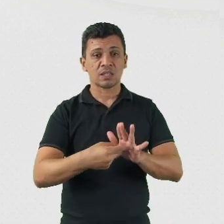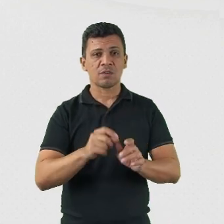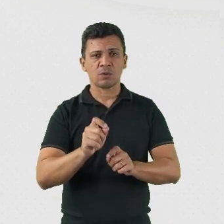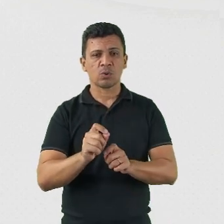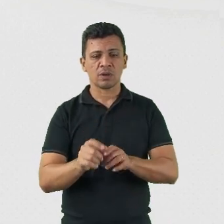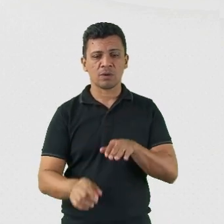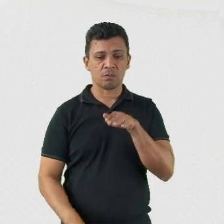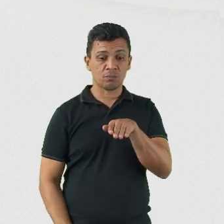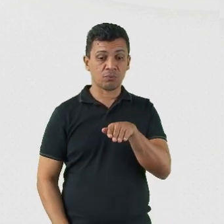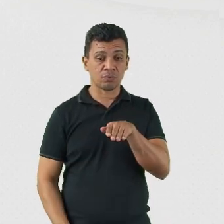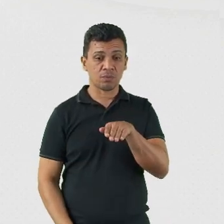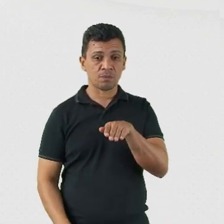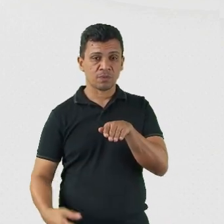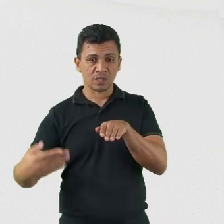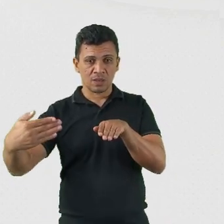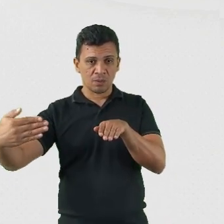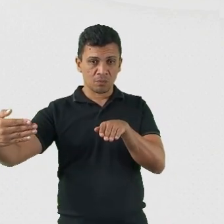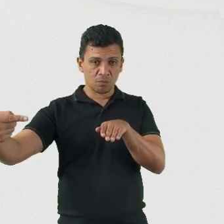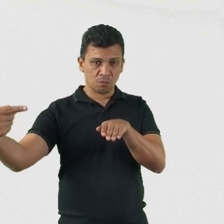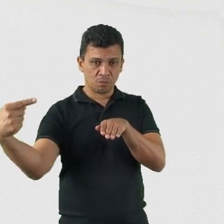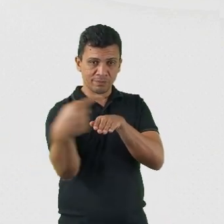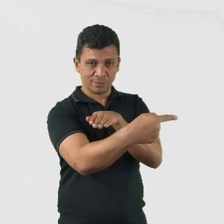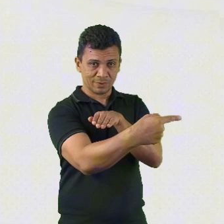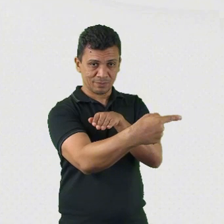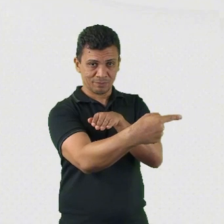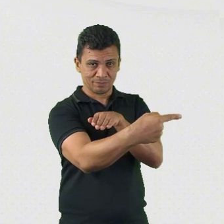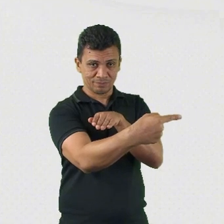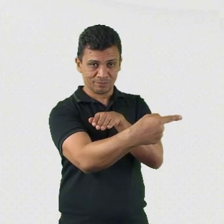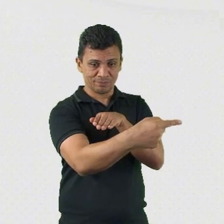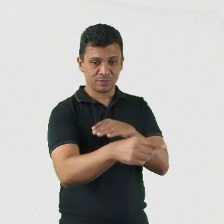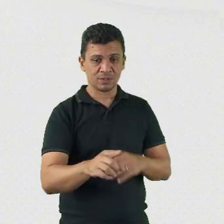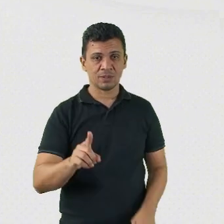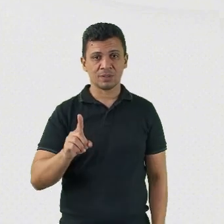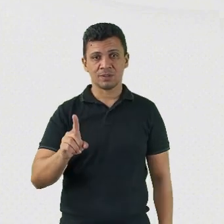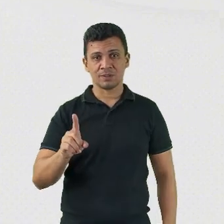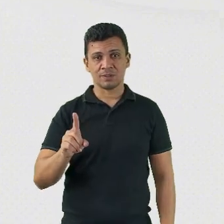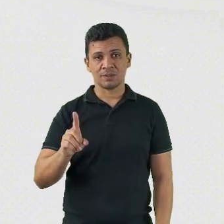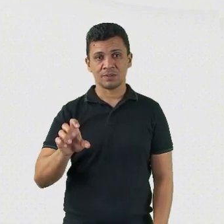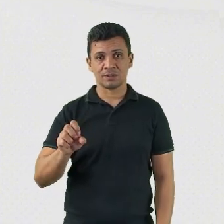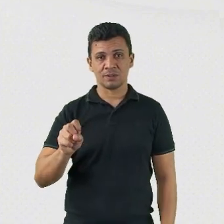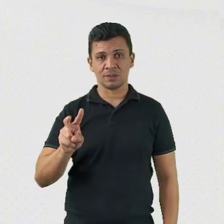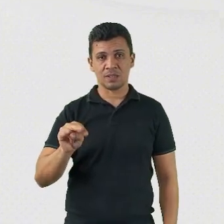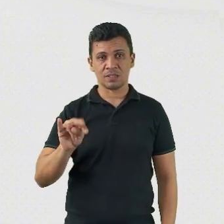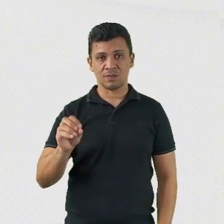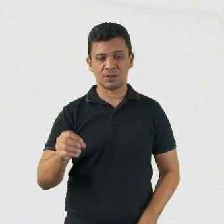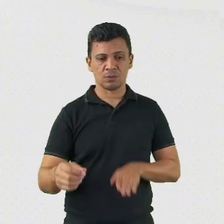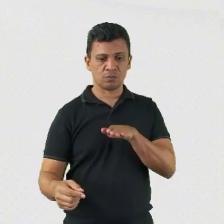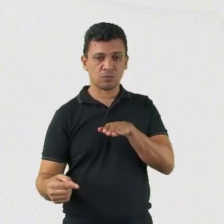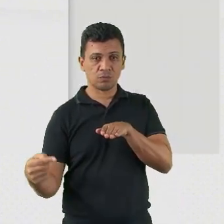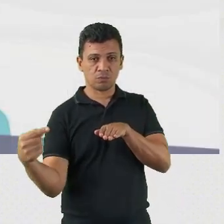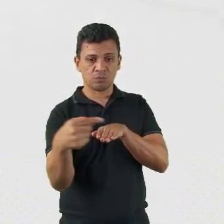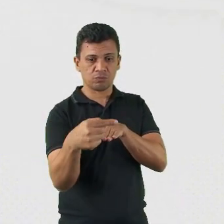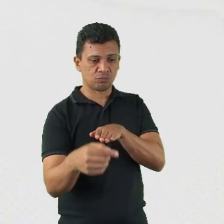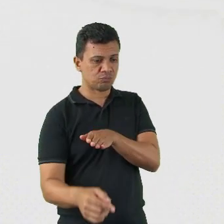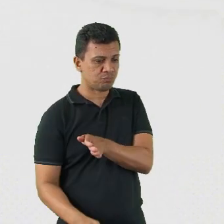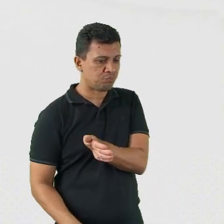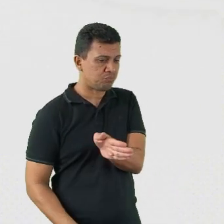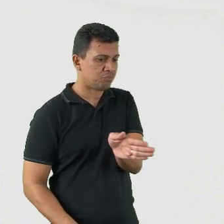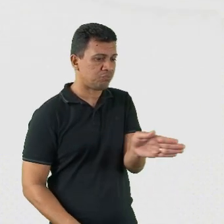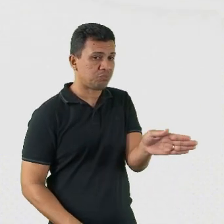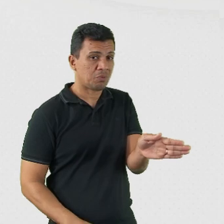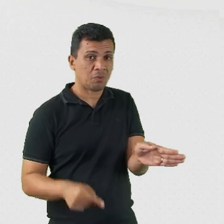desvio. Você tem um direcionamento colocando para um outro sentido, tá bom? Até porque você